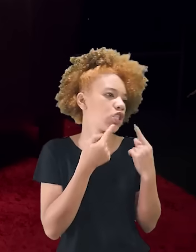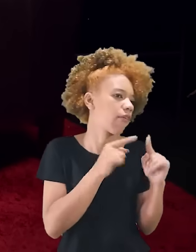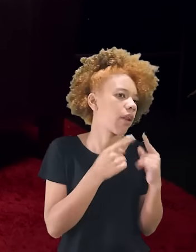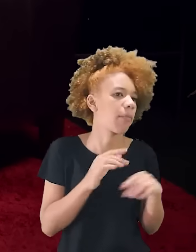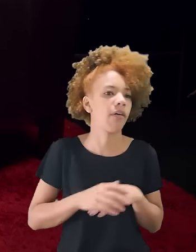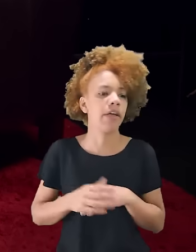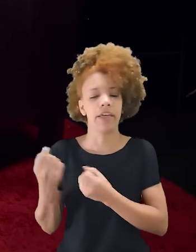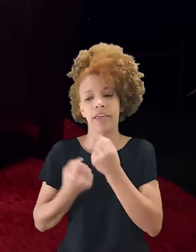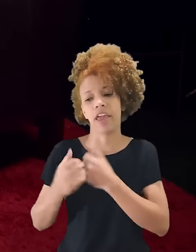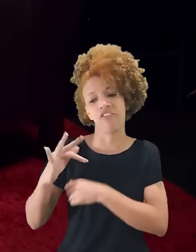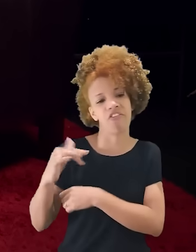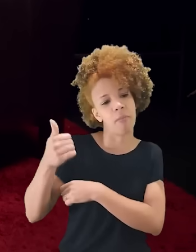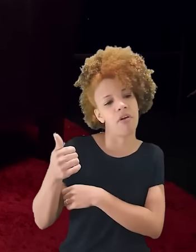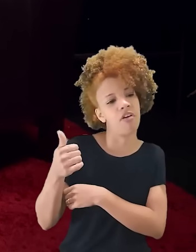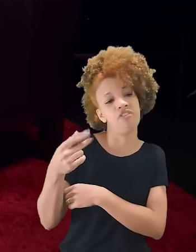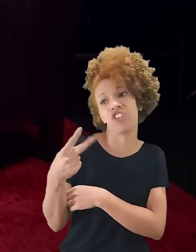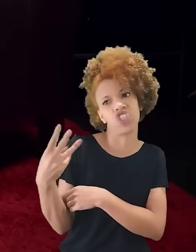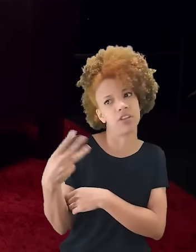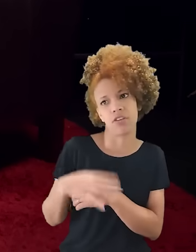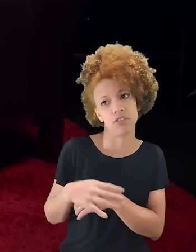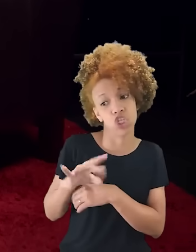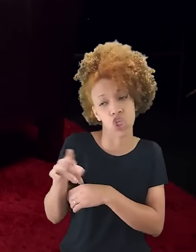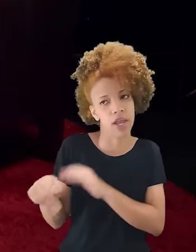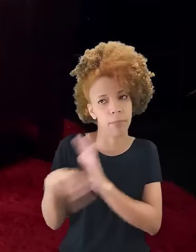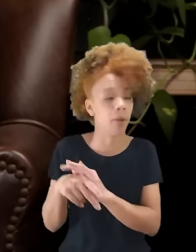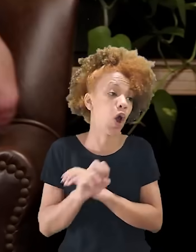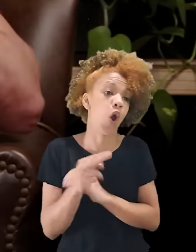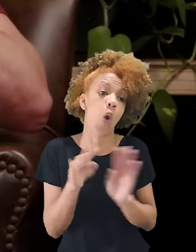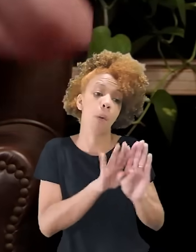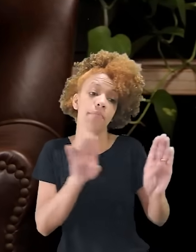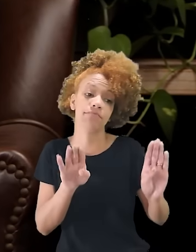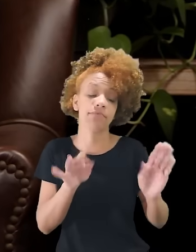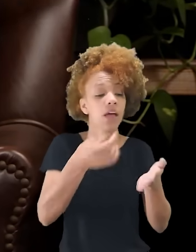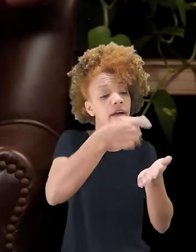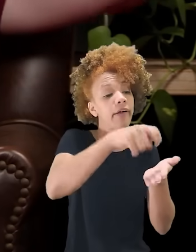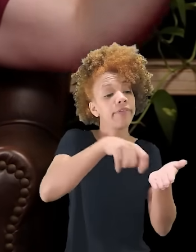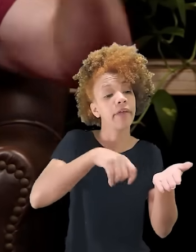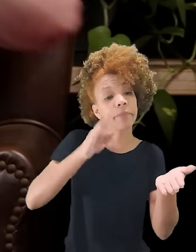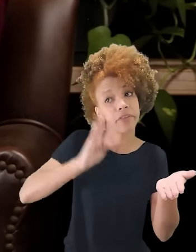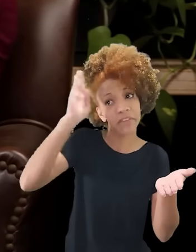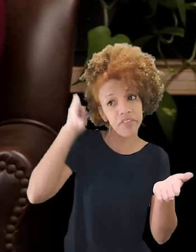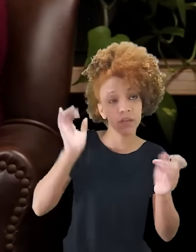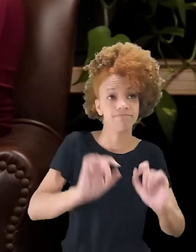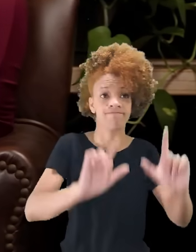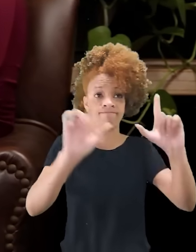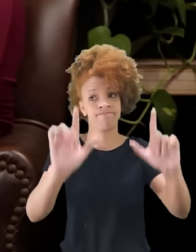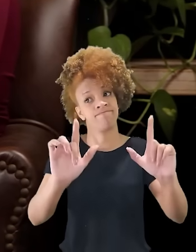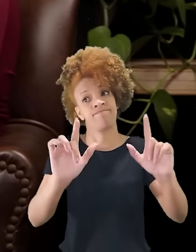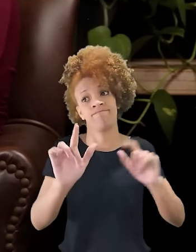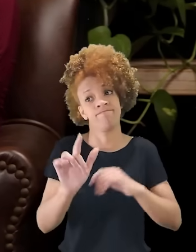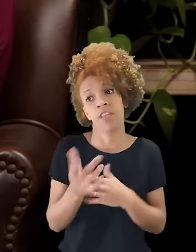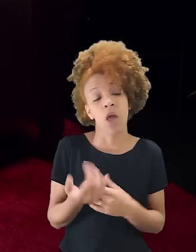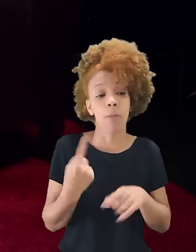moda e ter a Ferrari l23 que só ele tem tá ligado ou abrir a porta e ter o autógrafo do Neymar estampado na